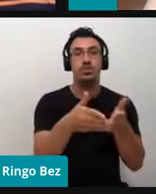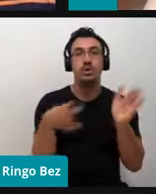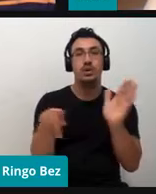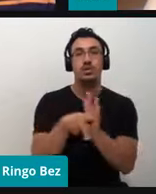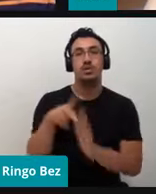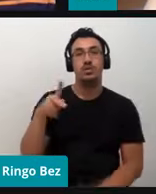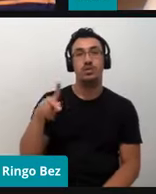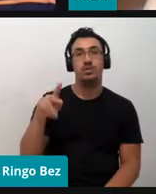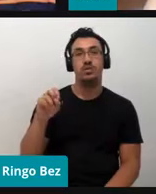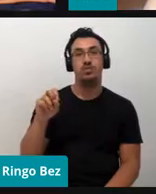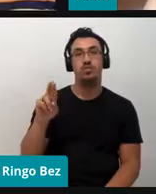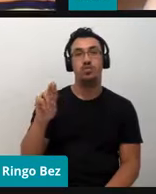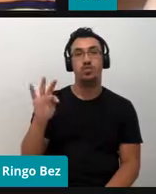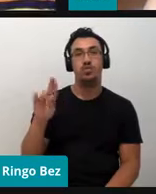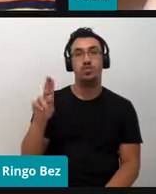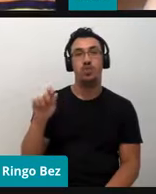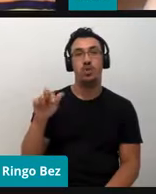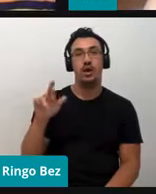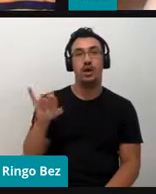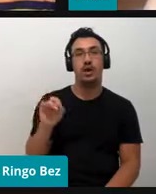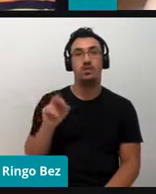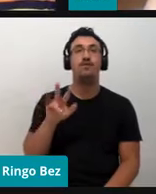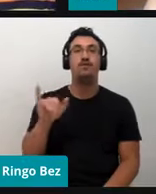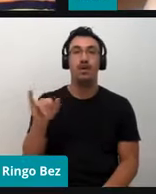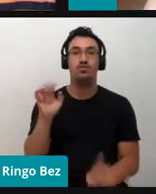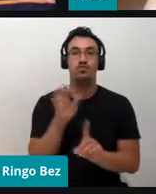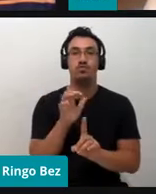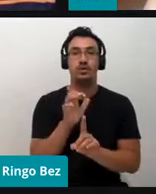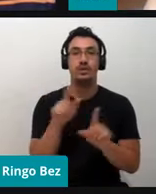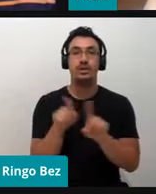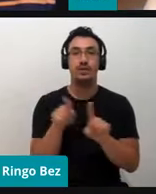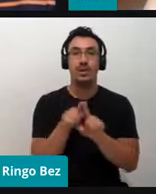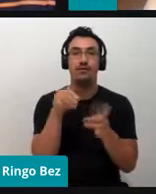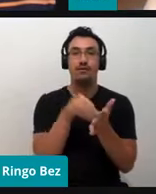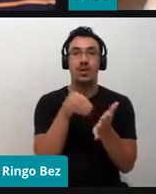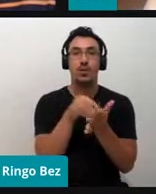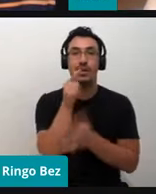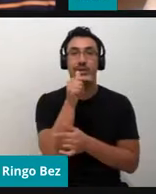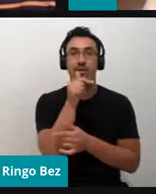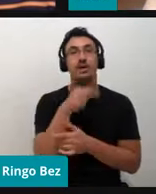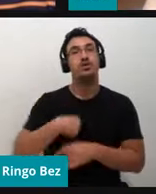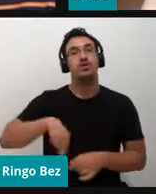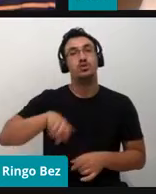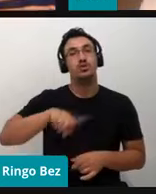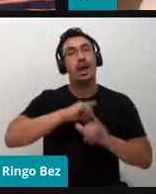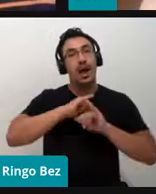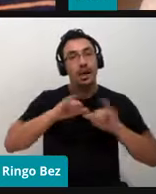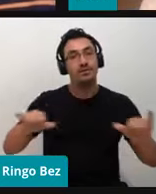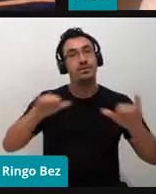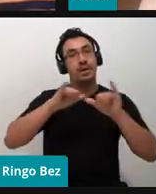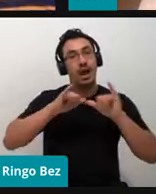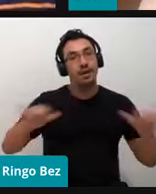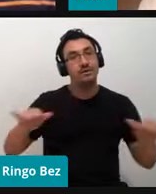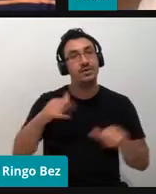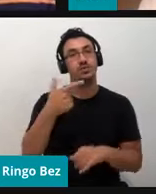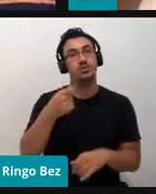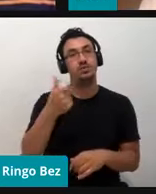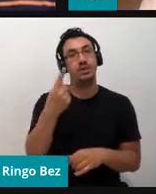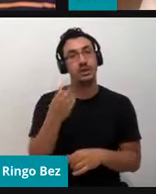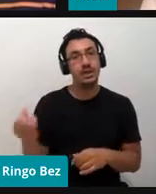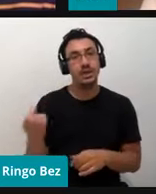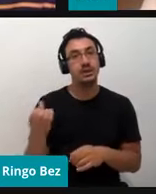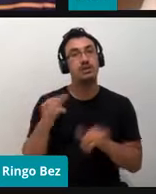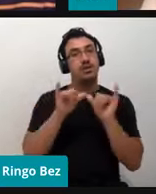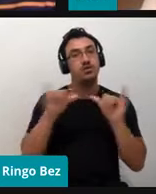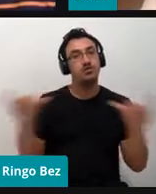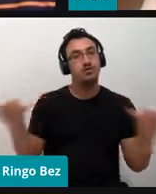Érica, isso vai contribuir tanto para a escassez de água. Nós estamos alertando isso desde 2006, nos primeiros estudos